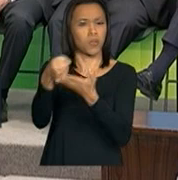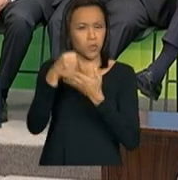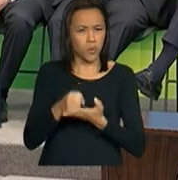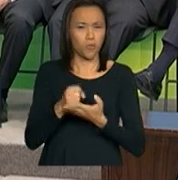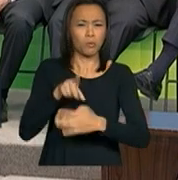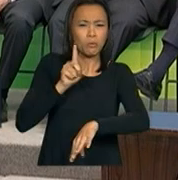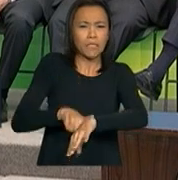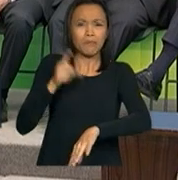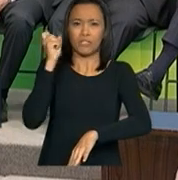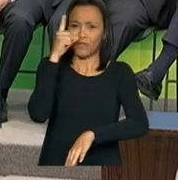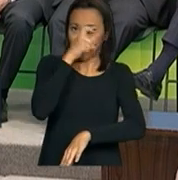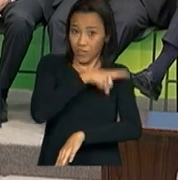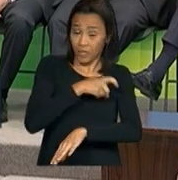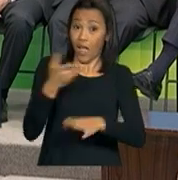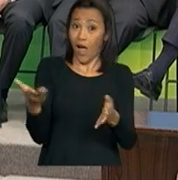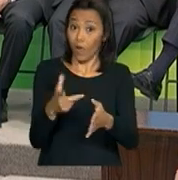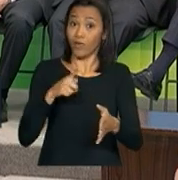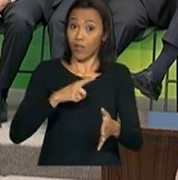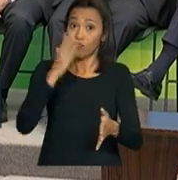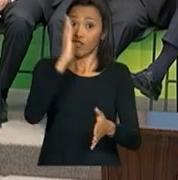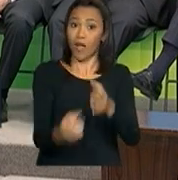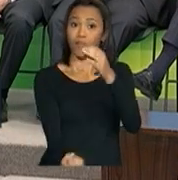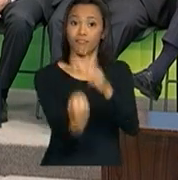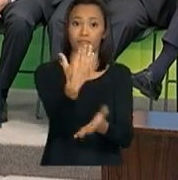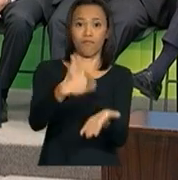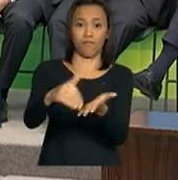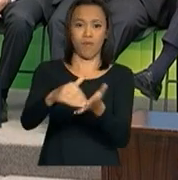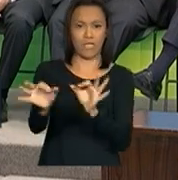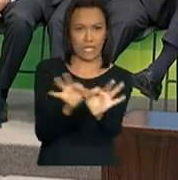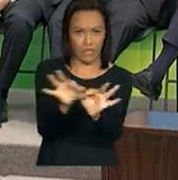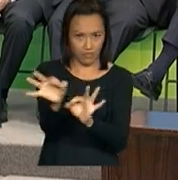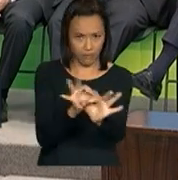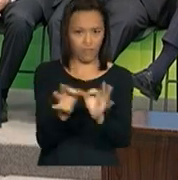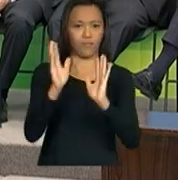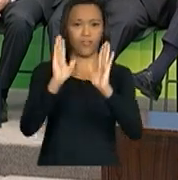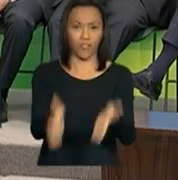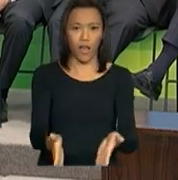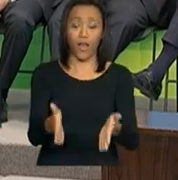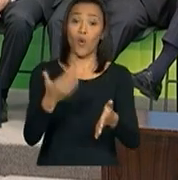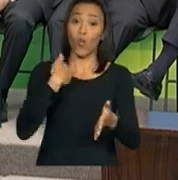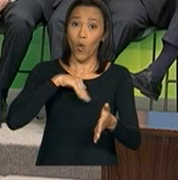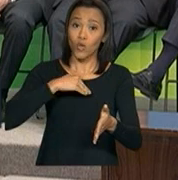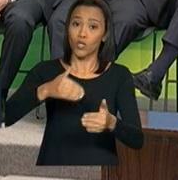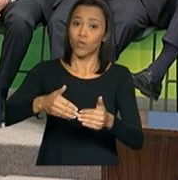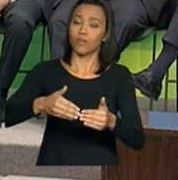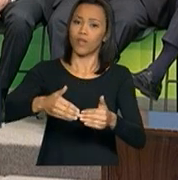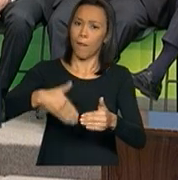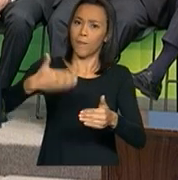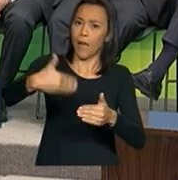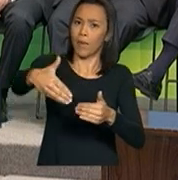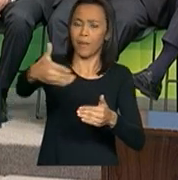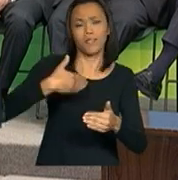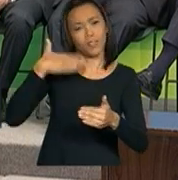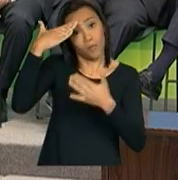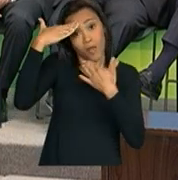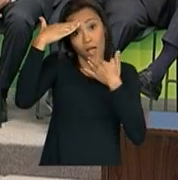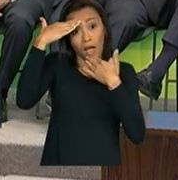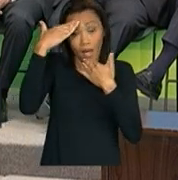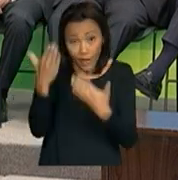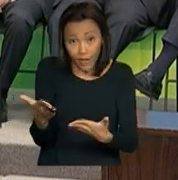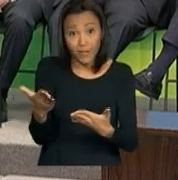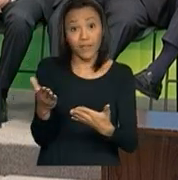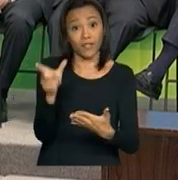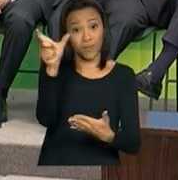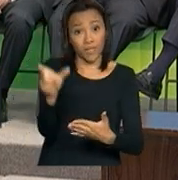temos uma secretaria estruturada nosso processo está caminhando agradeço então a